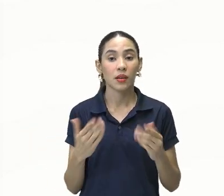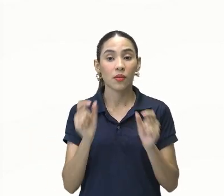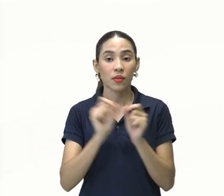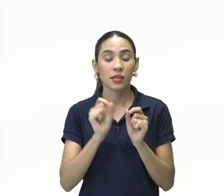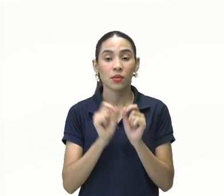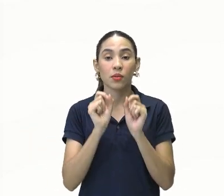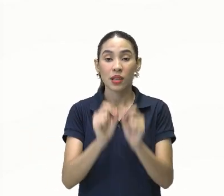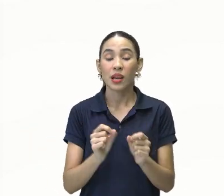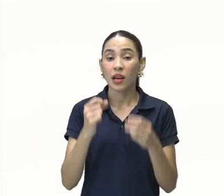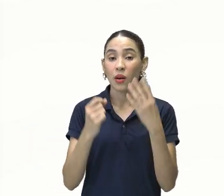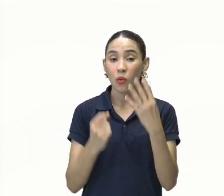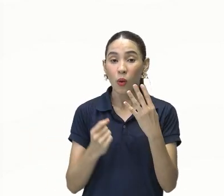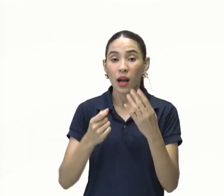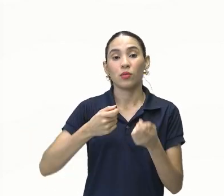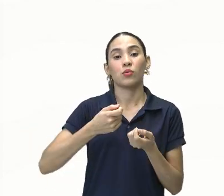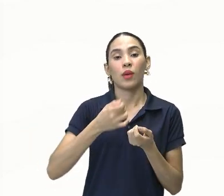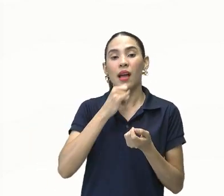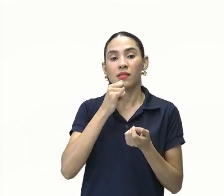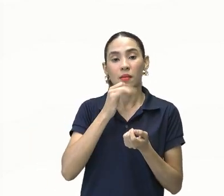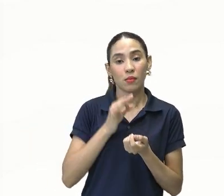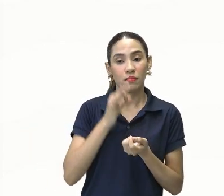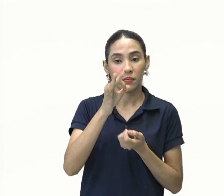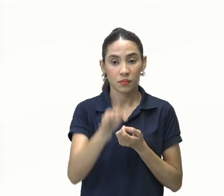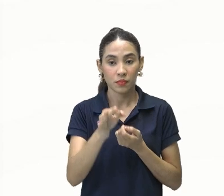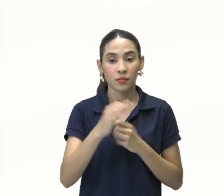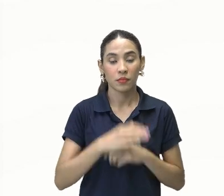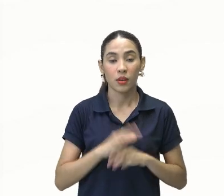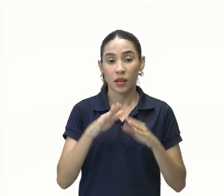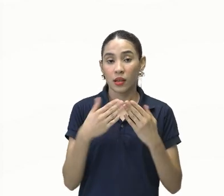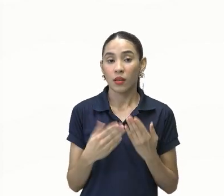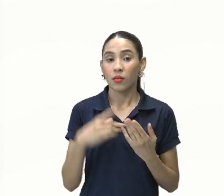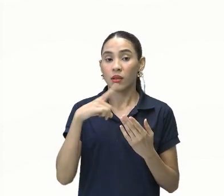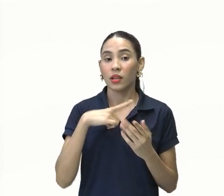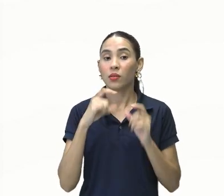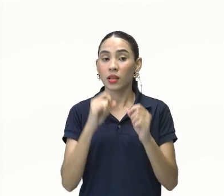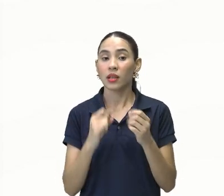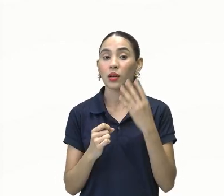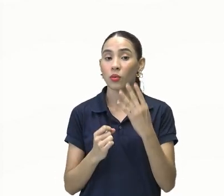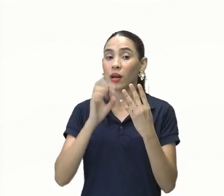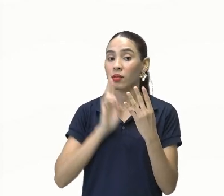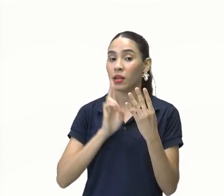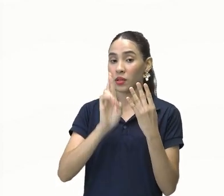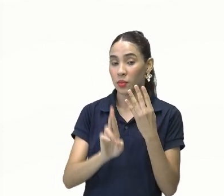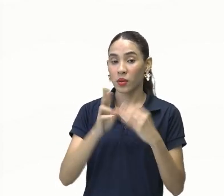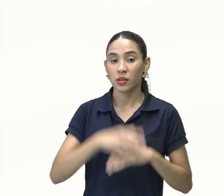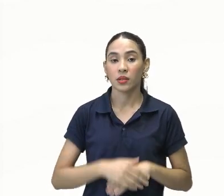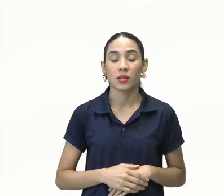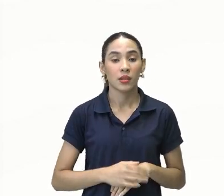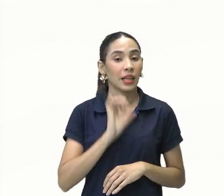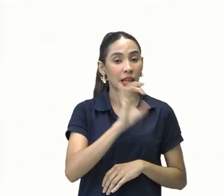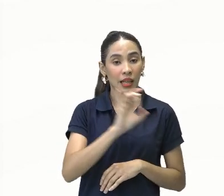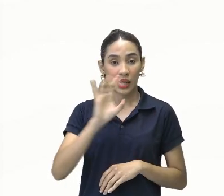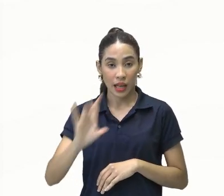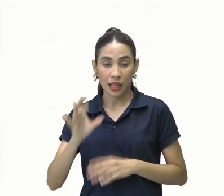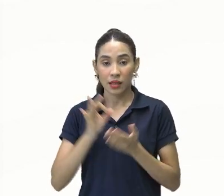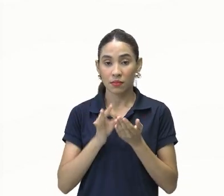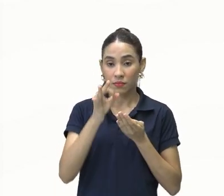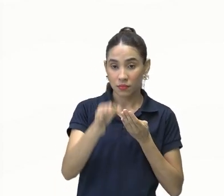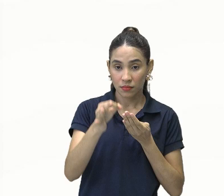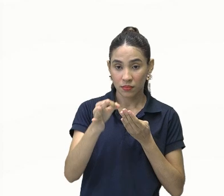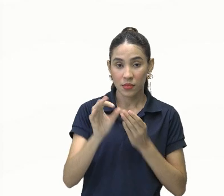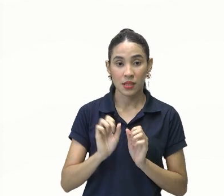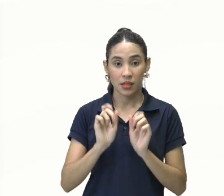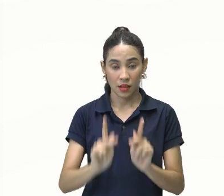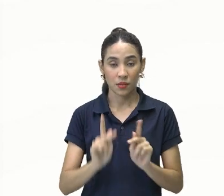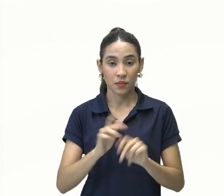fazer 4 lançamentos. Logo, eu possuo 4 resultados, um para cada lançamento. Isso é